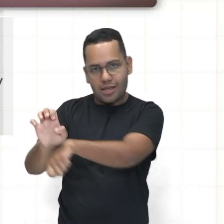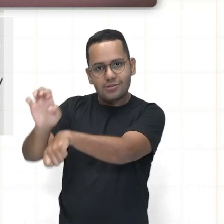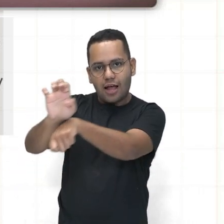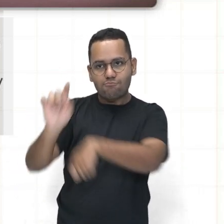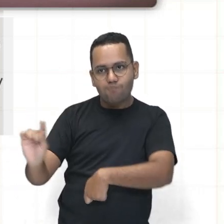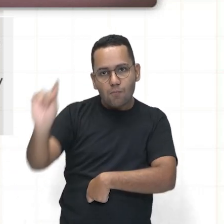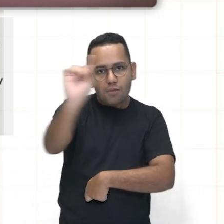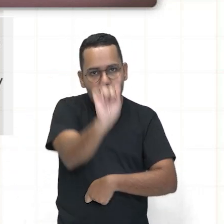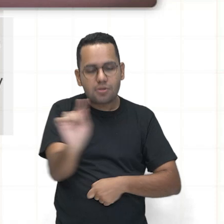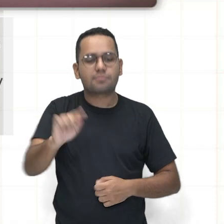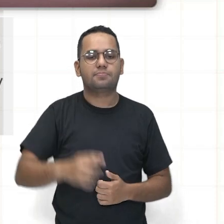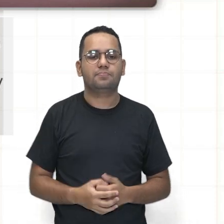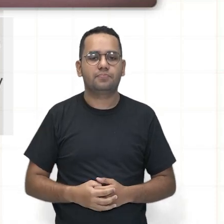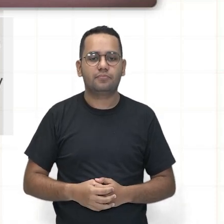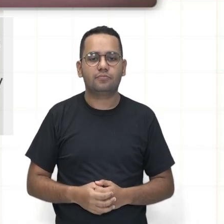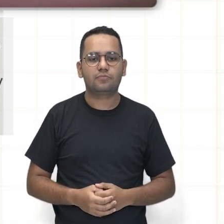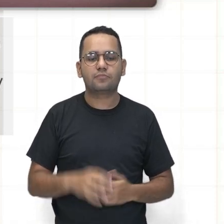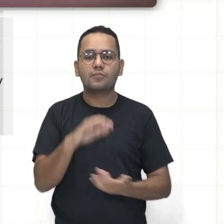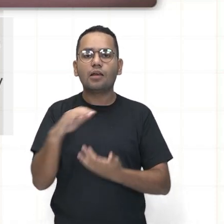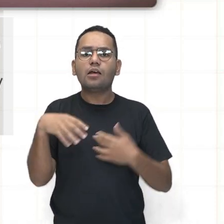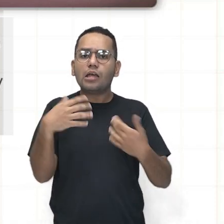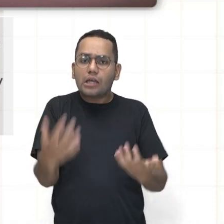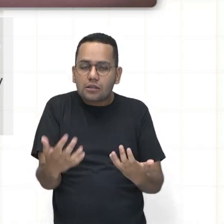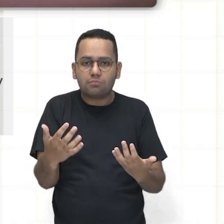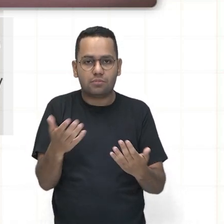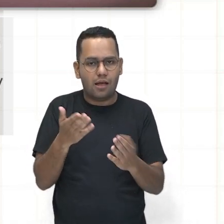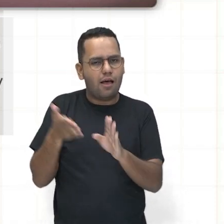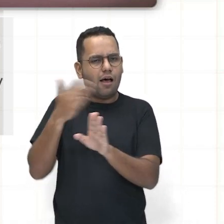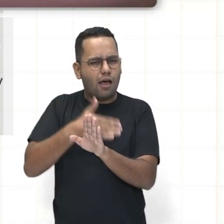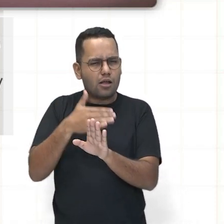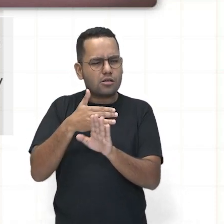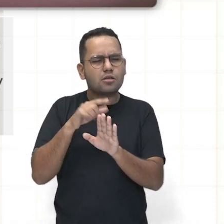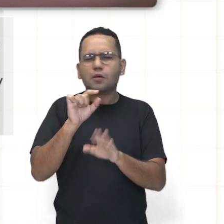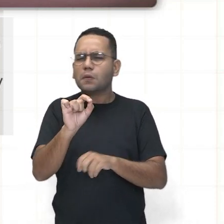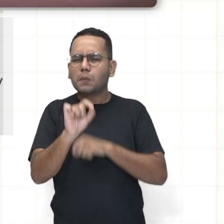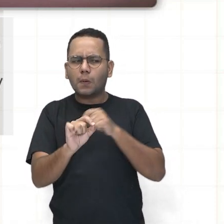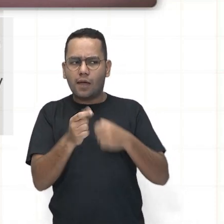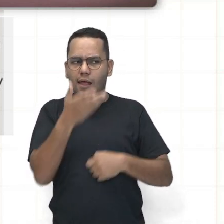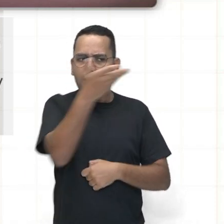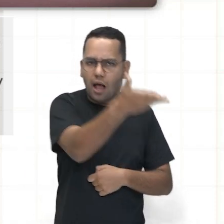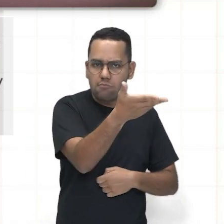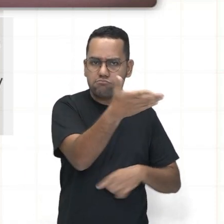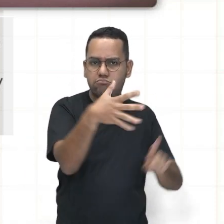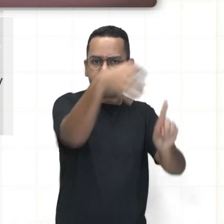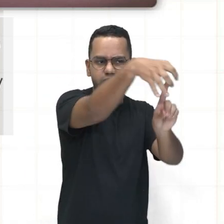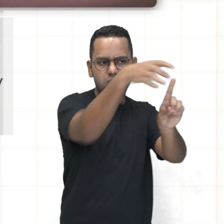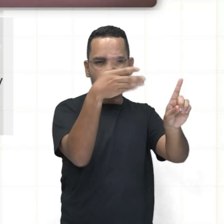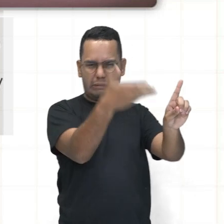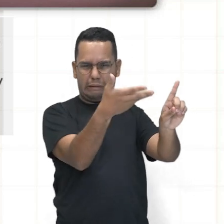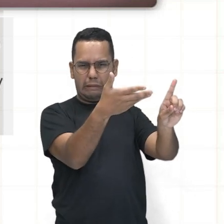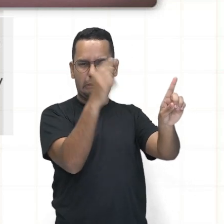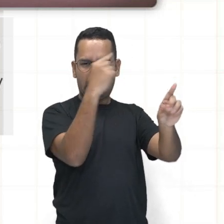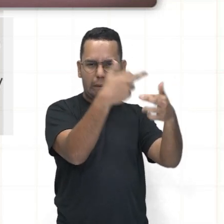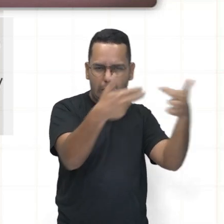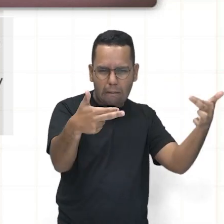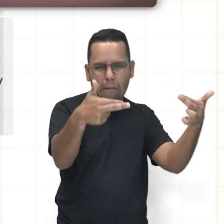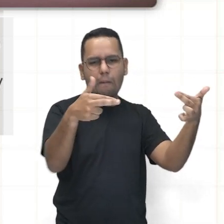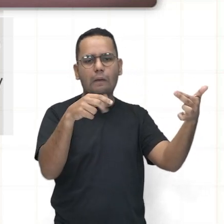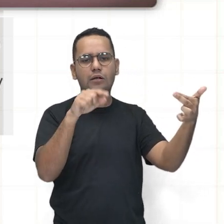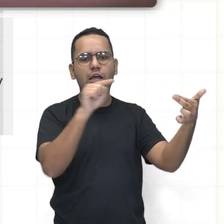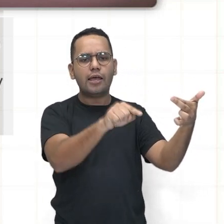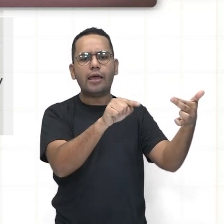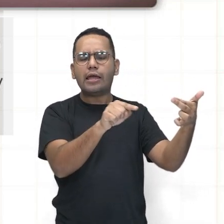monarquia as responsabilidades dos problemas do país e indicou a república como a solução. Então,